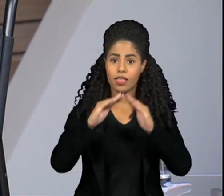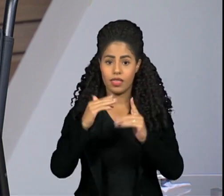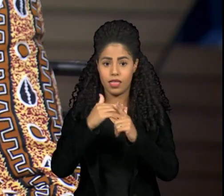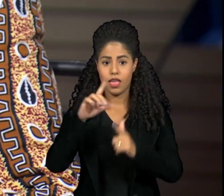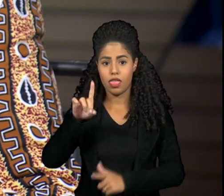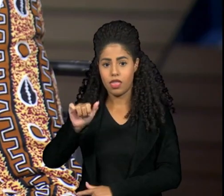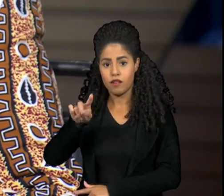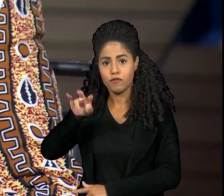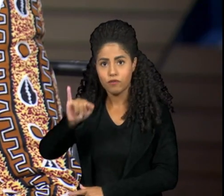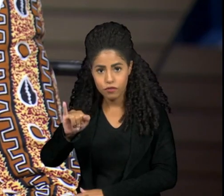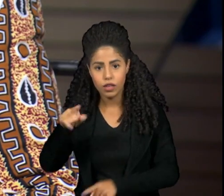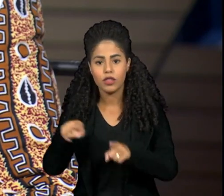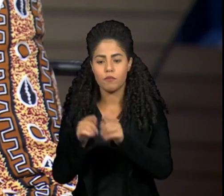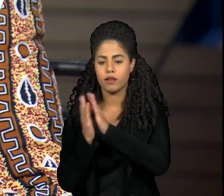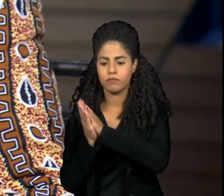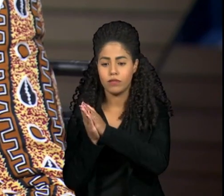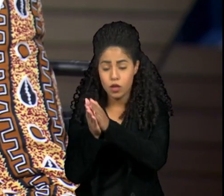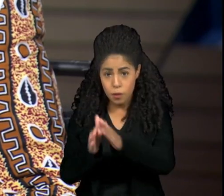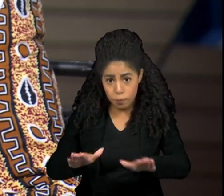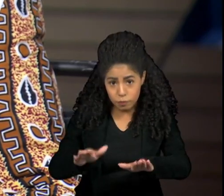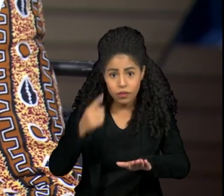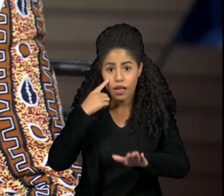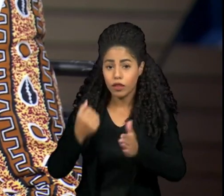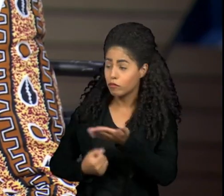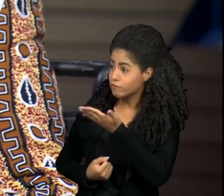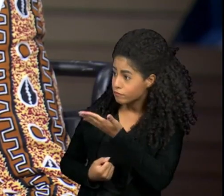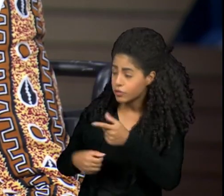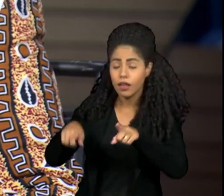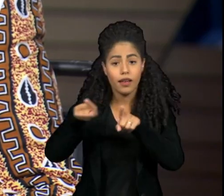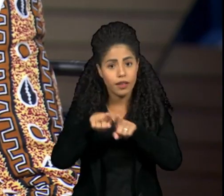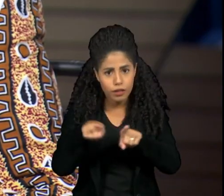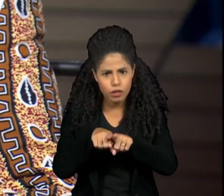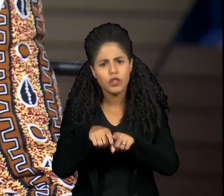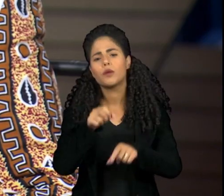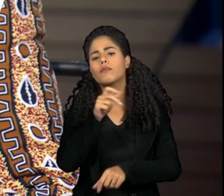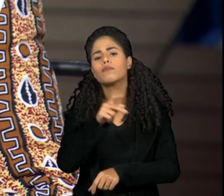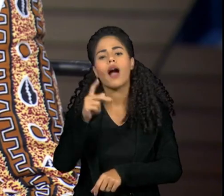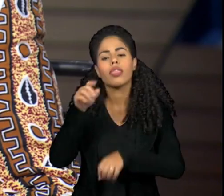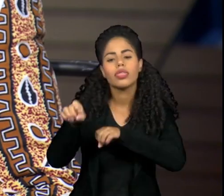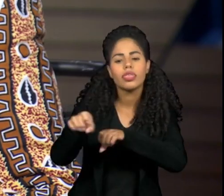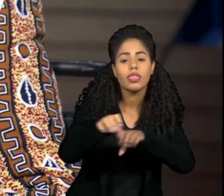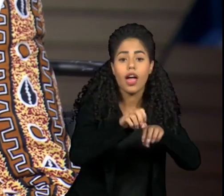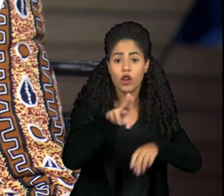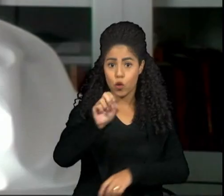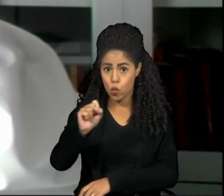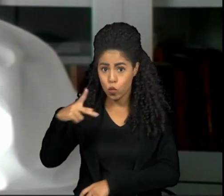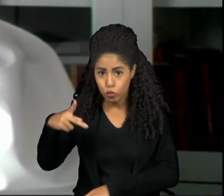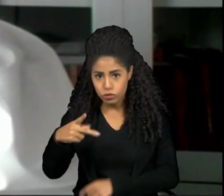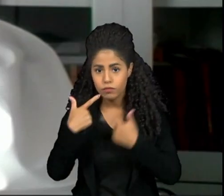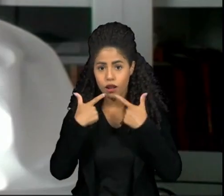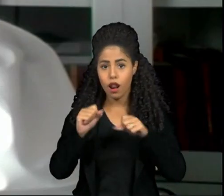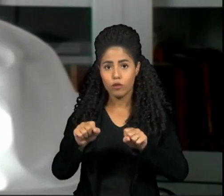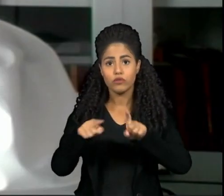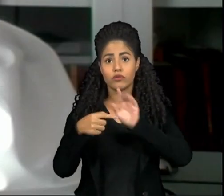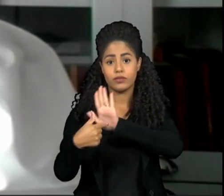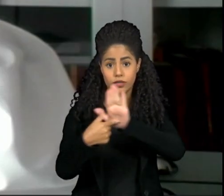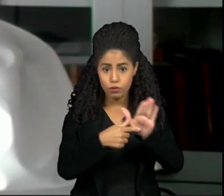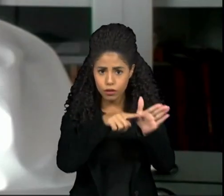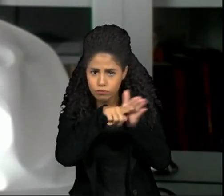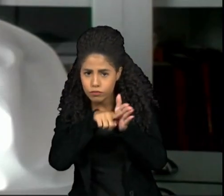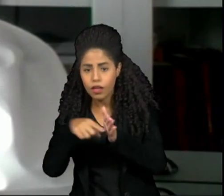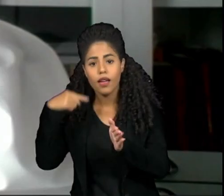Paulo, o babalorixá Sidney Barreto Nogueira, doutor em semiótica e linguística pela USP, e a advogada e